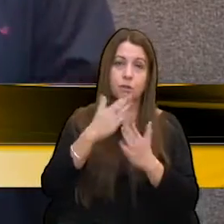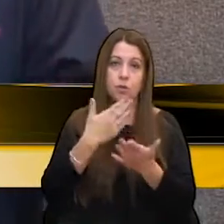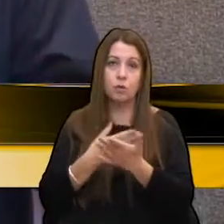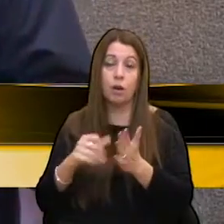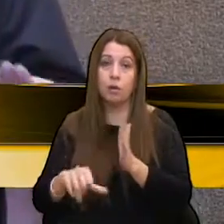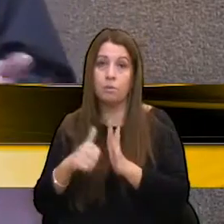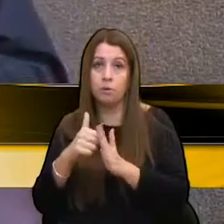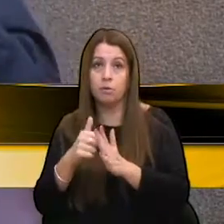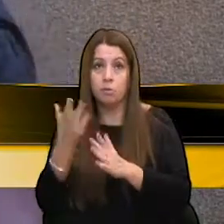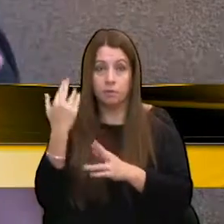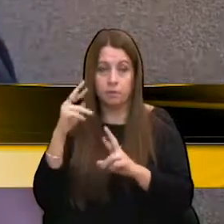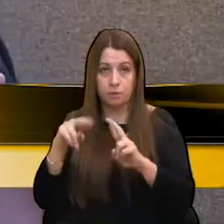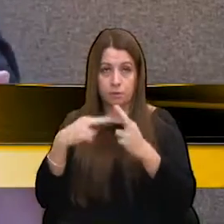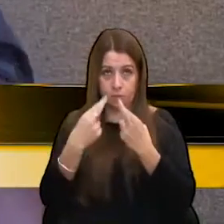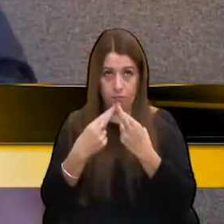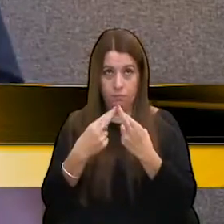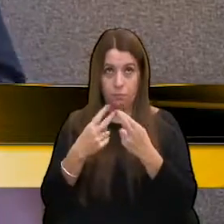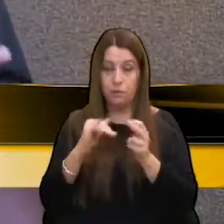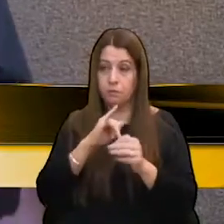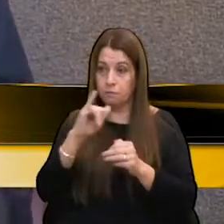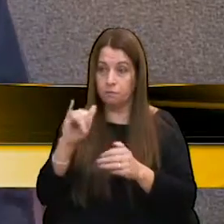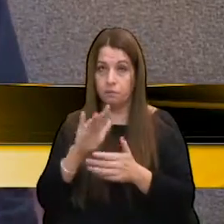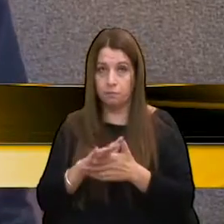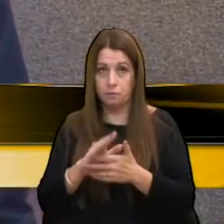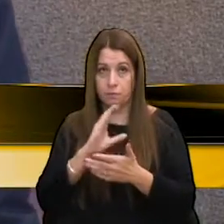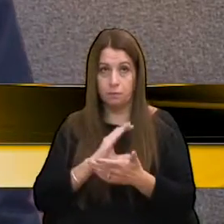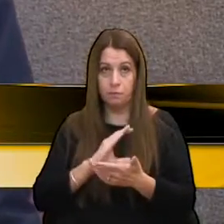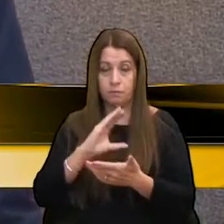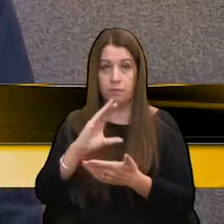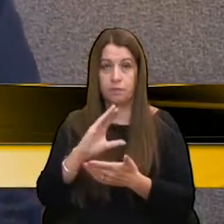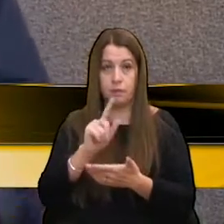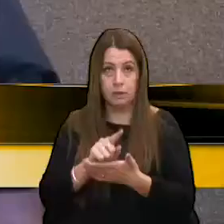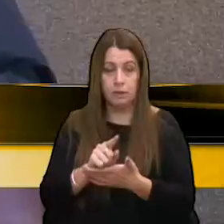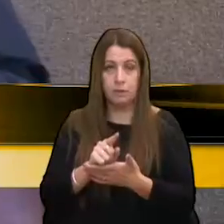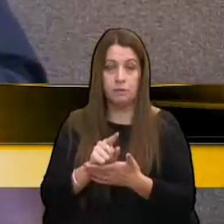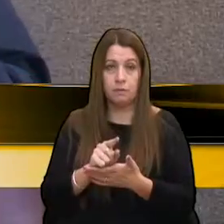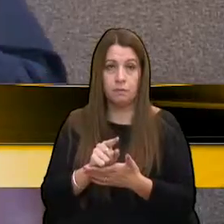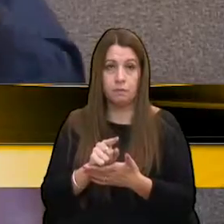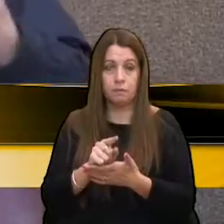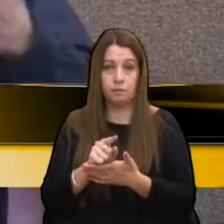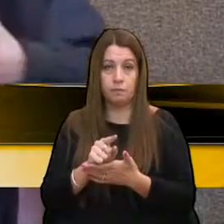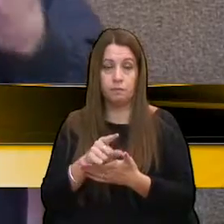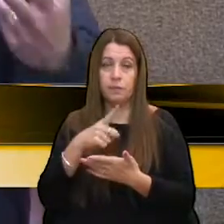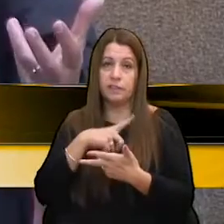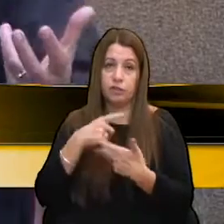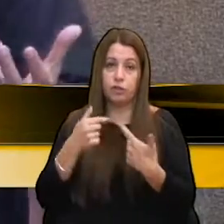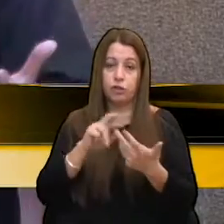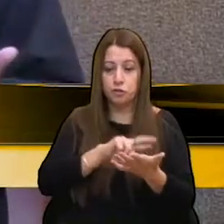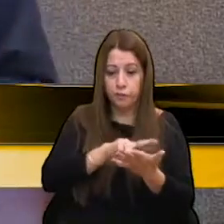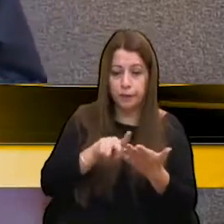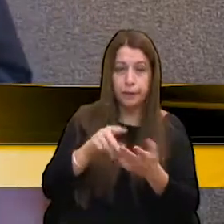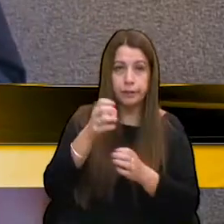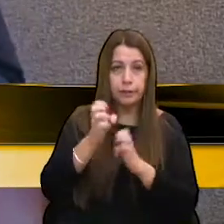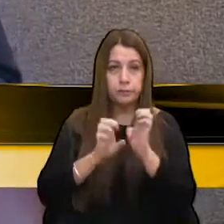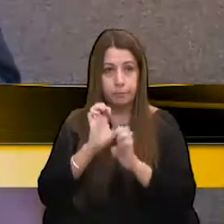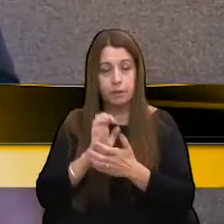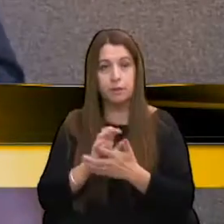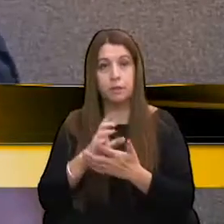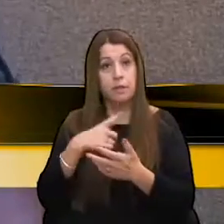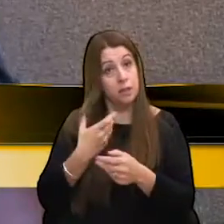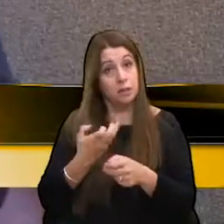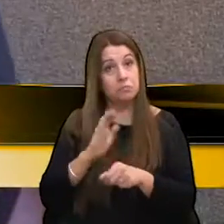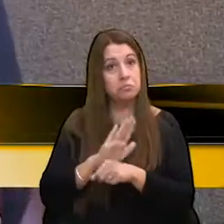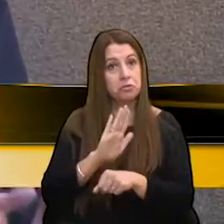uma vez numa reunião, eu coloquei para ele, quando coordenador, de que nós tínhamos várias empresas que